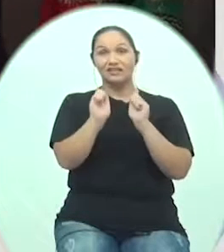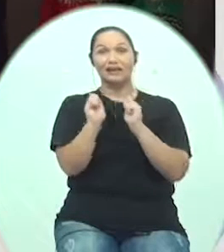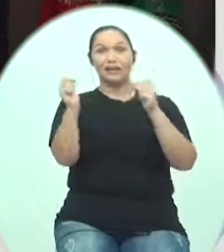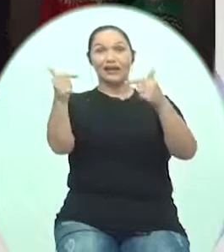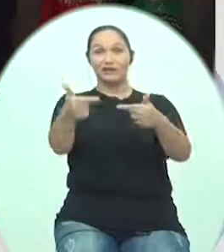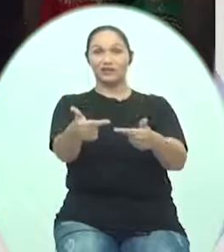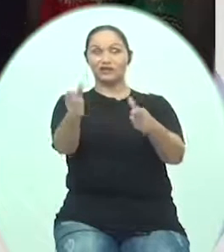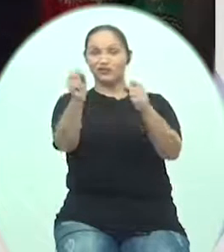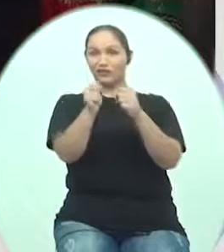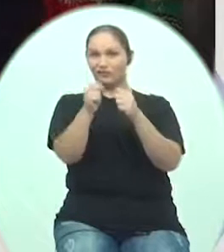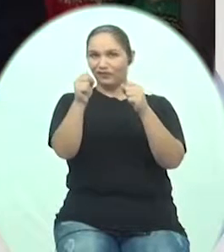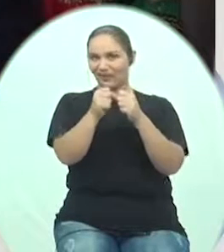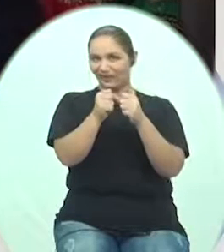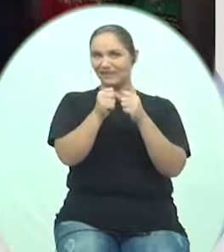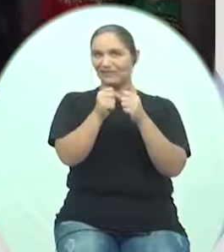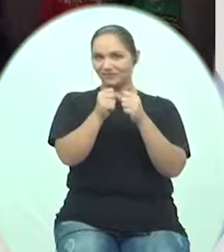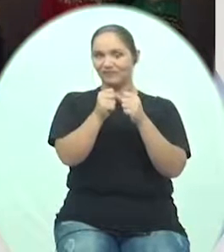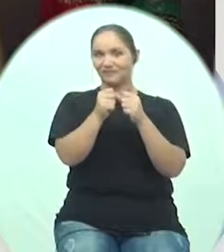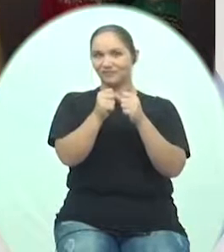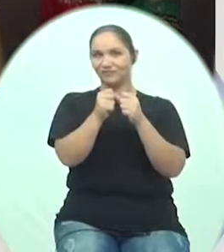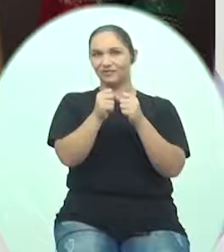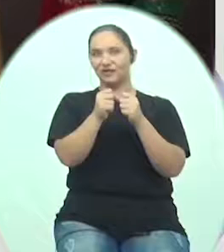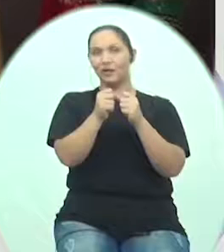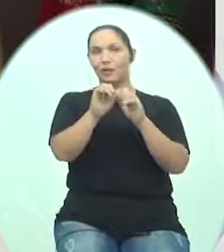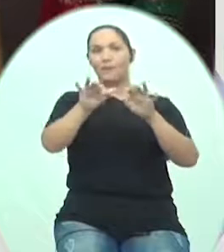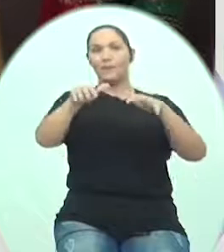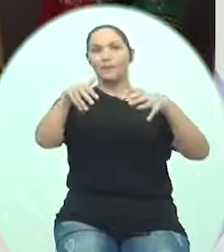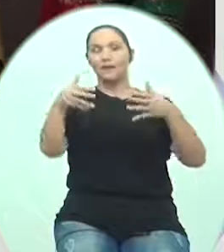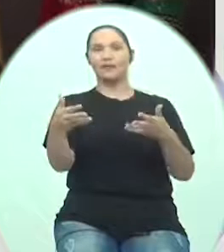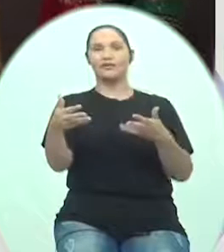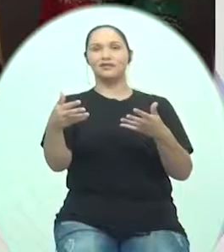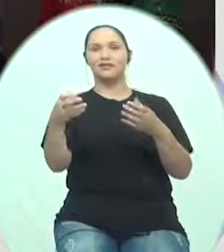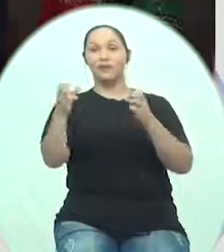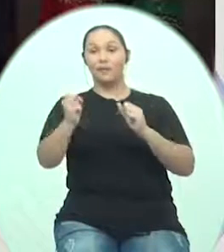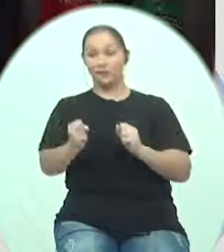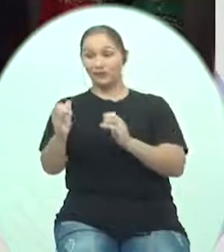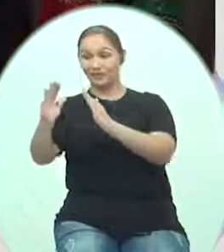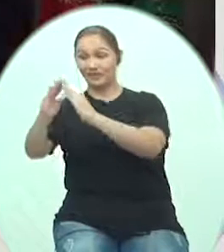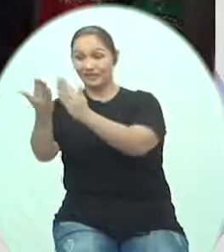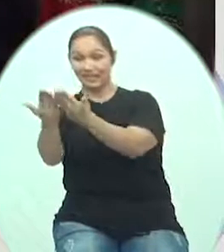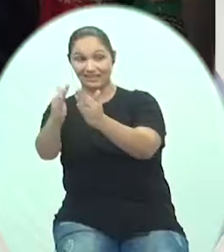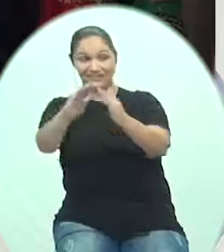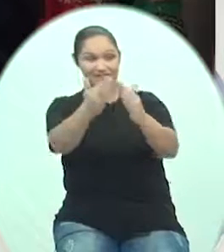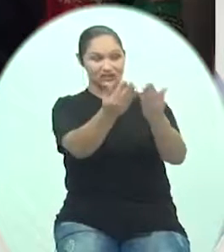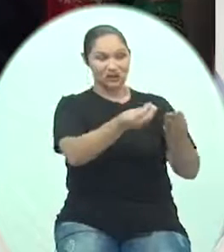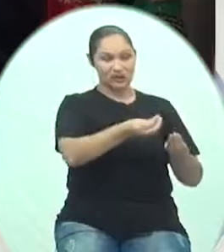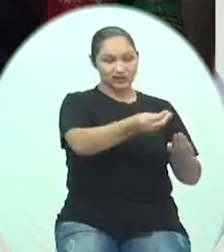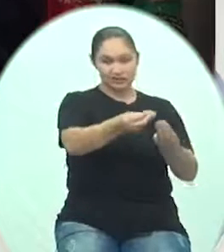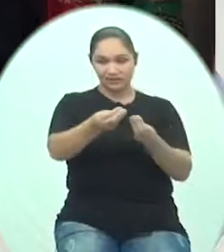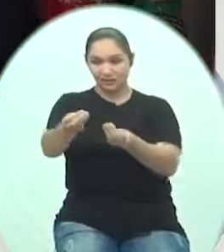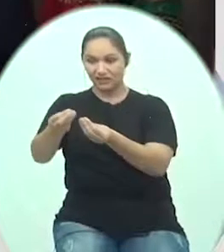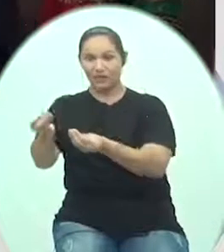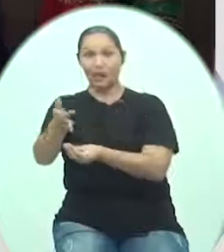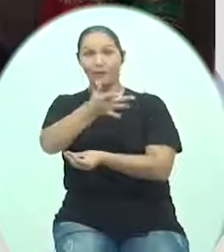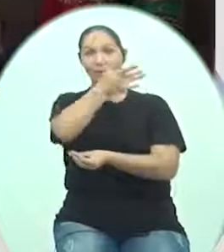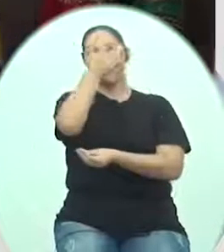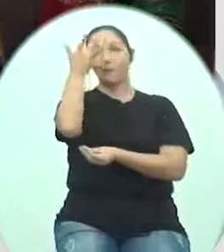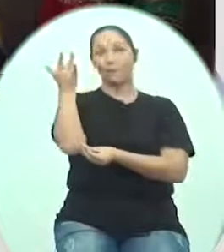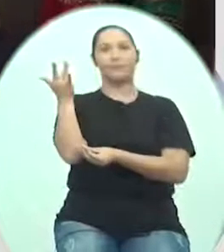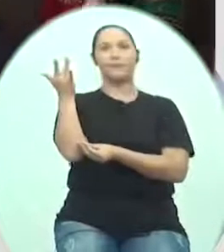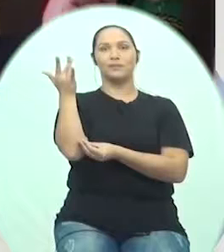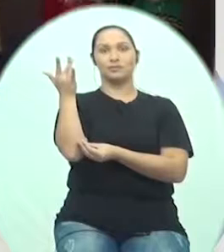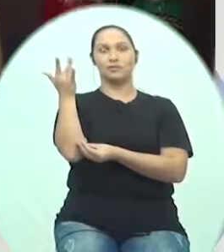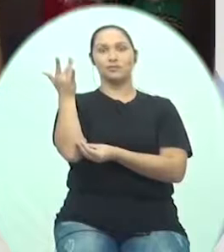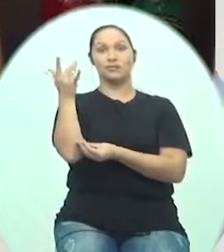Comissão da pessoa com deficiência Está entregando em todas as escolas e é um direito dessas pessoas poder